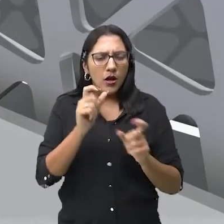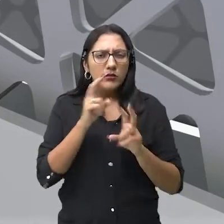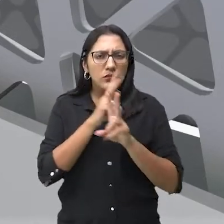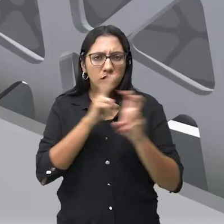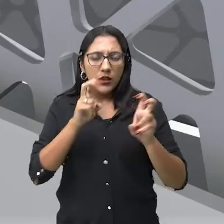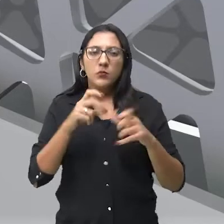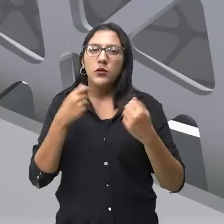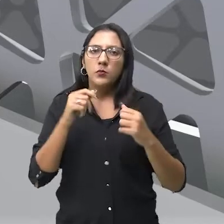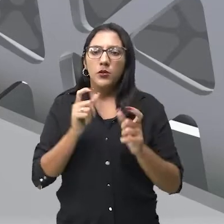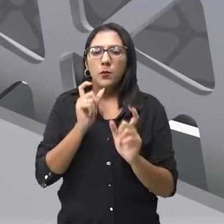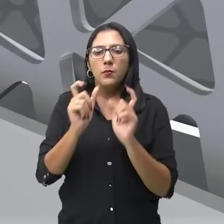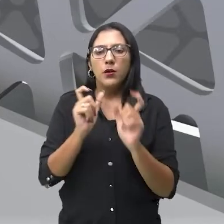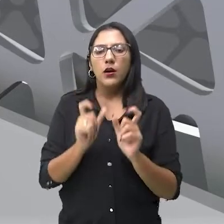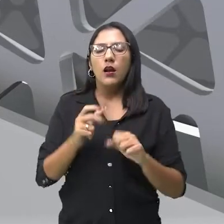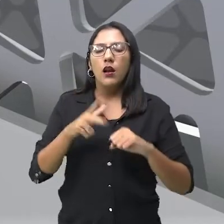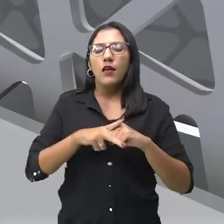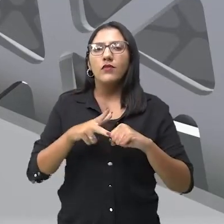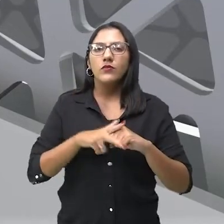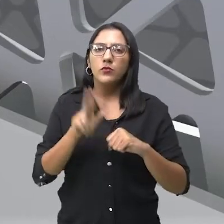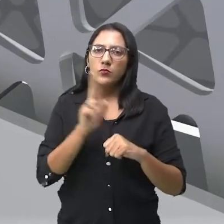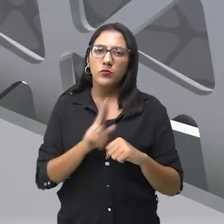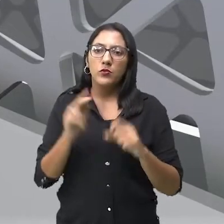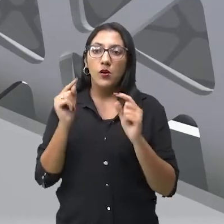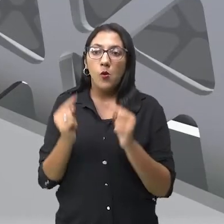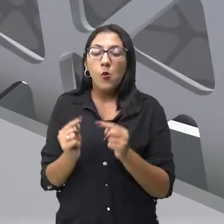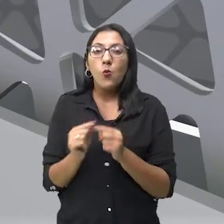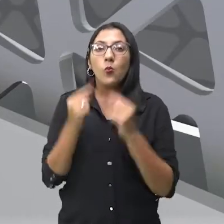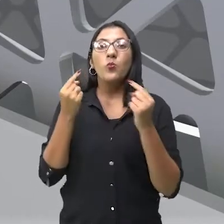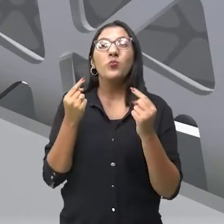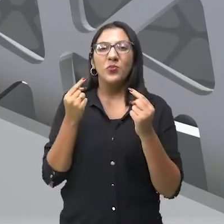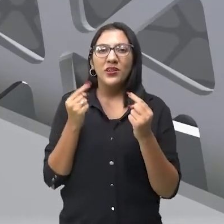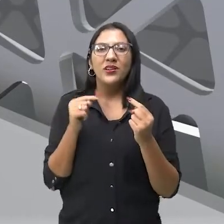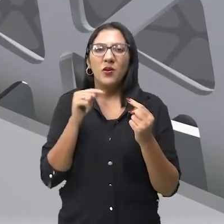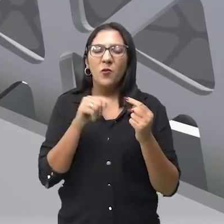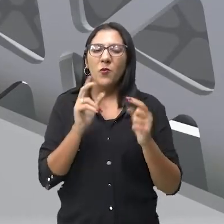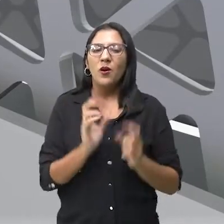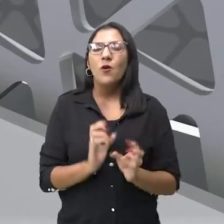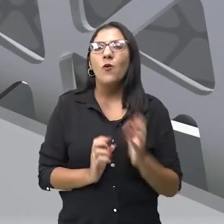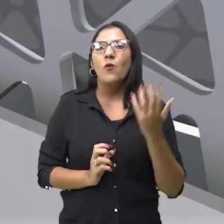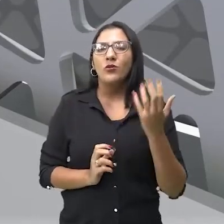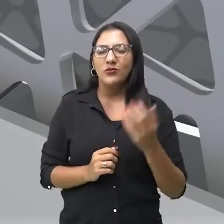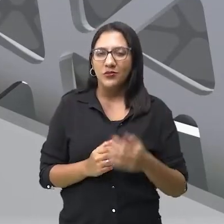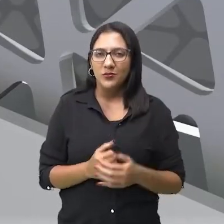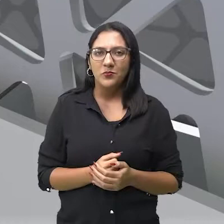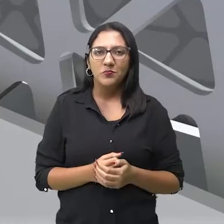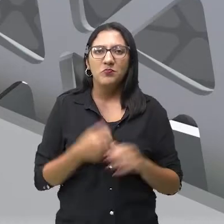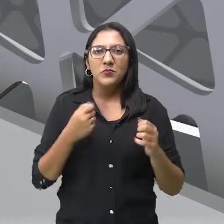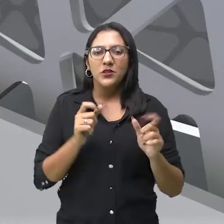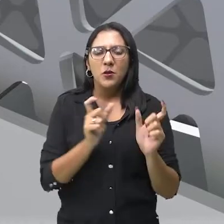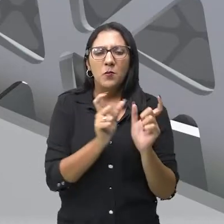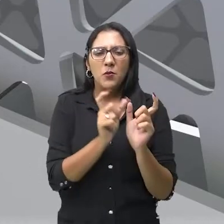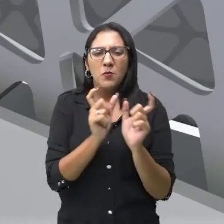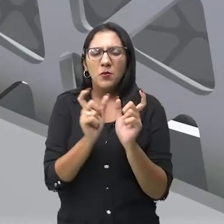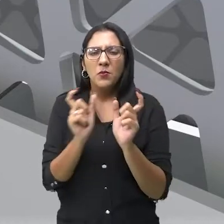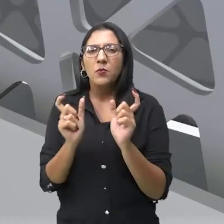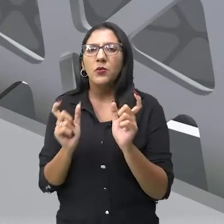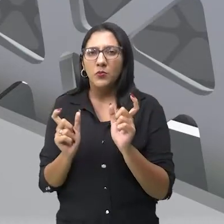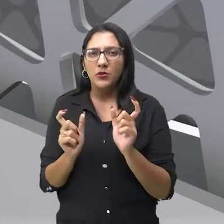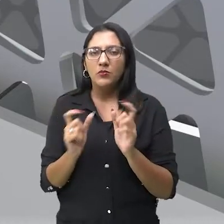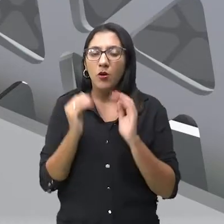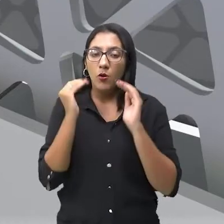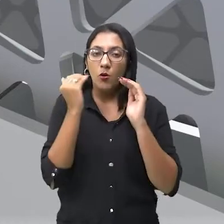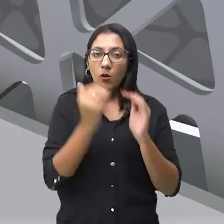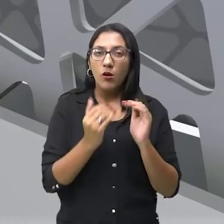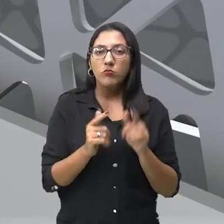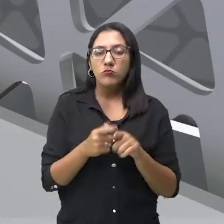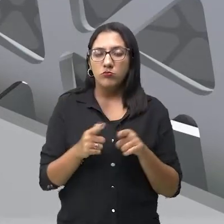mostrados por meio de verbos que estão indicando de fato as coisas, precisam indicar na sequência adequada das coisas e assim por